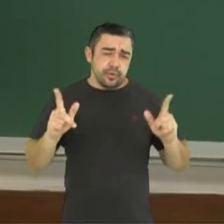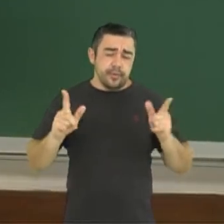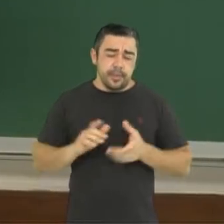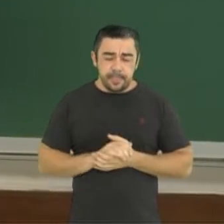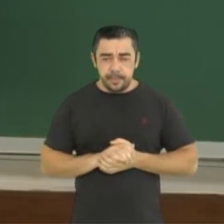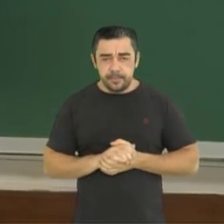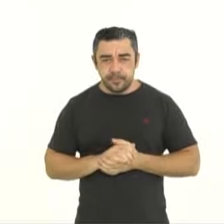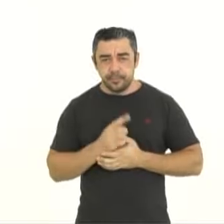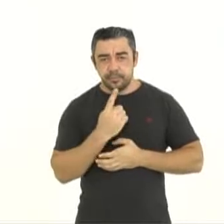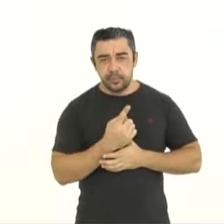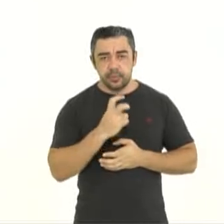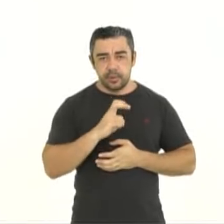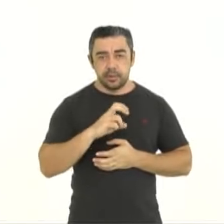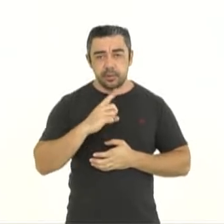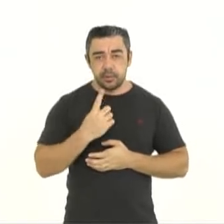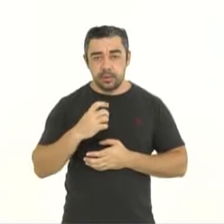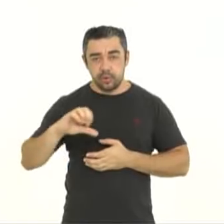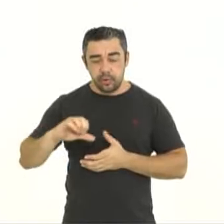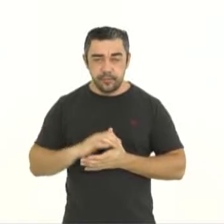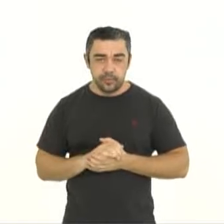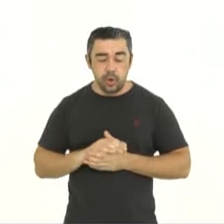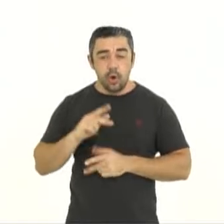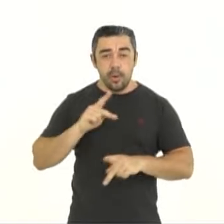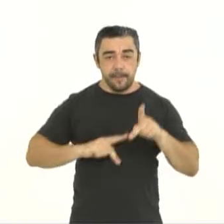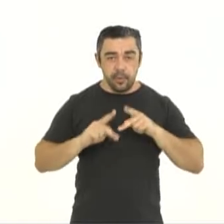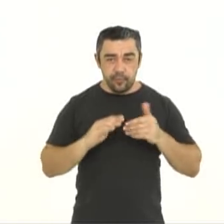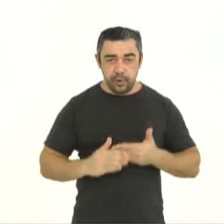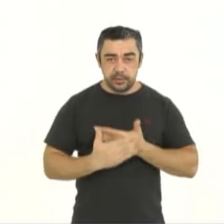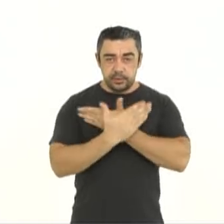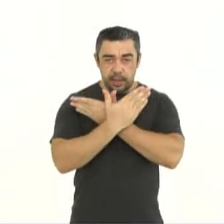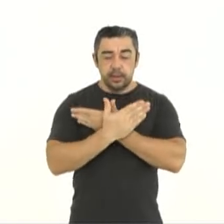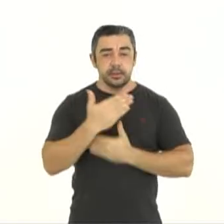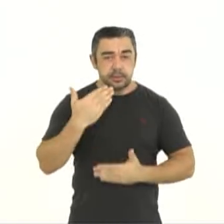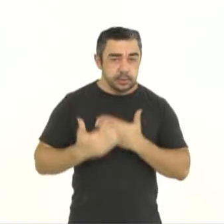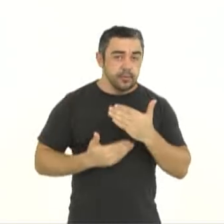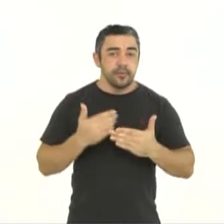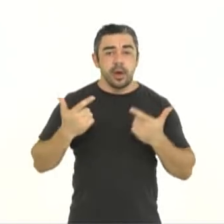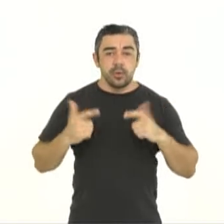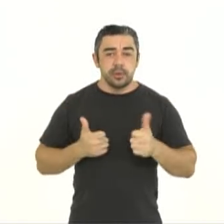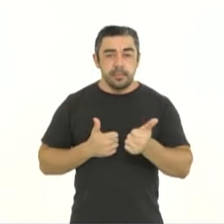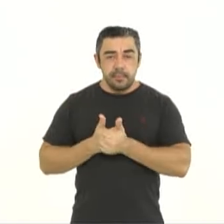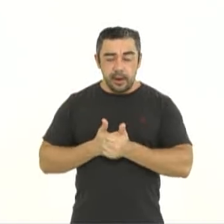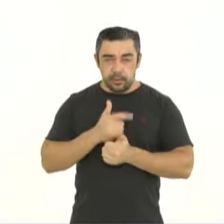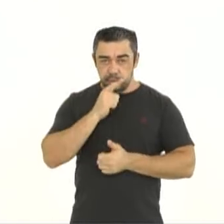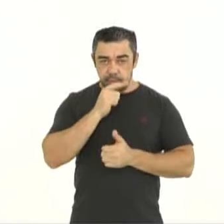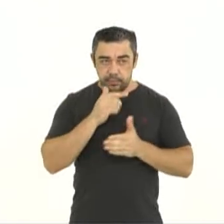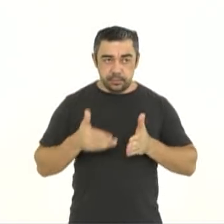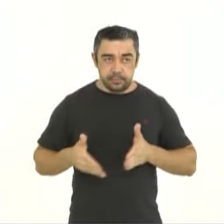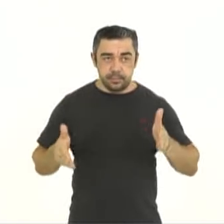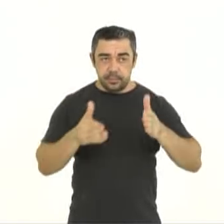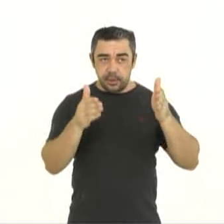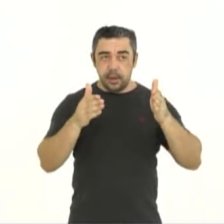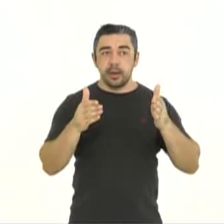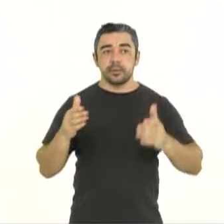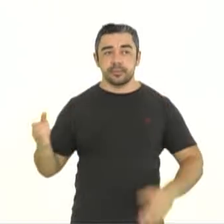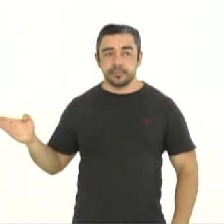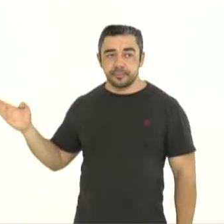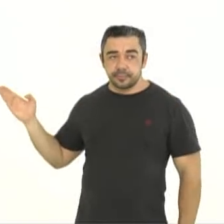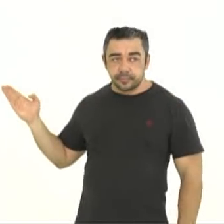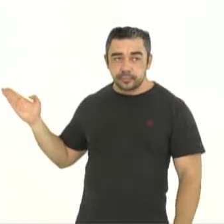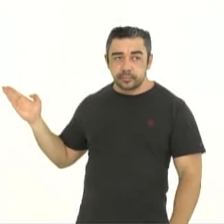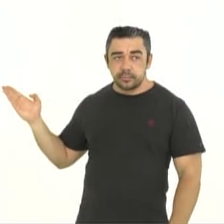Em 1519, os astecas se desenvolveram nas proximidades do lago Texcoco, uma